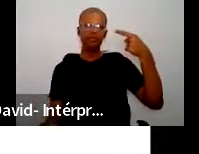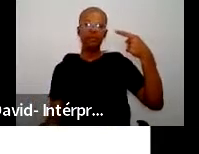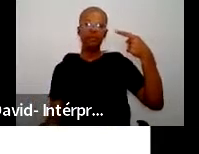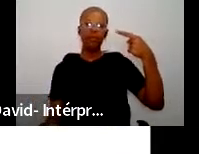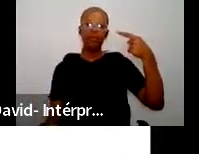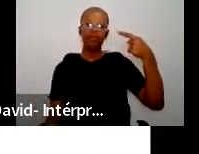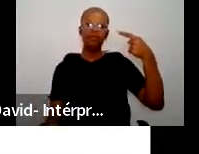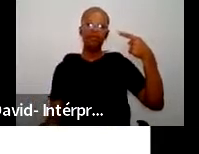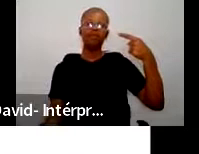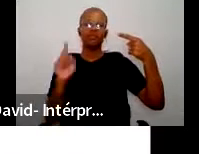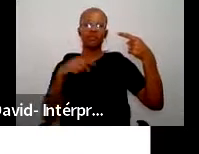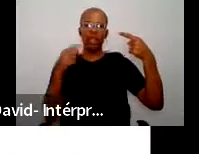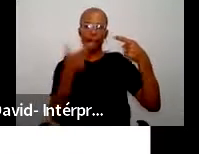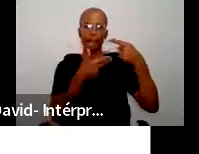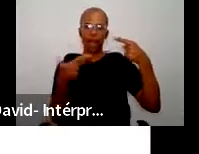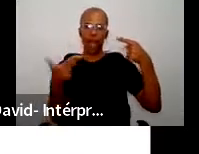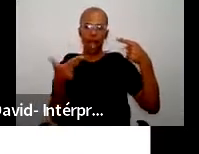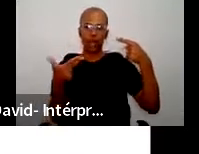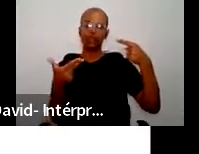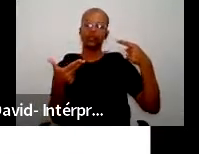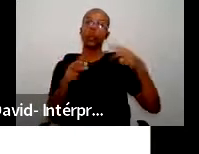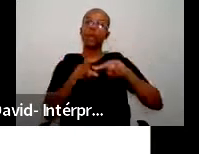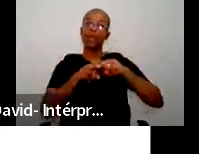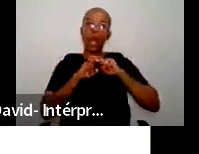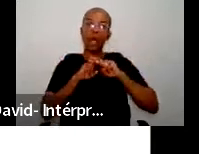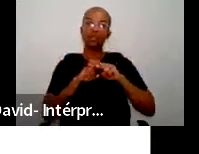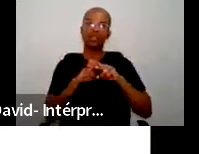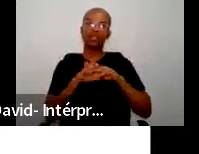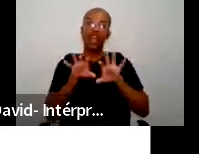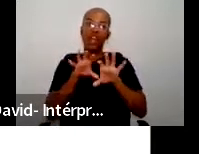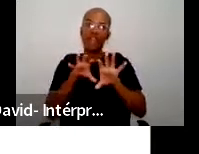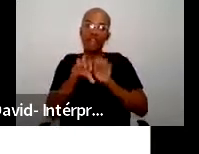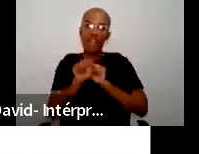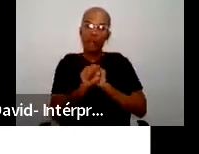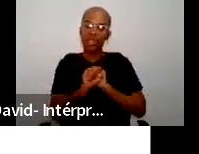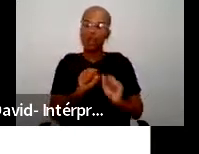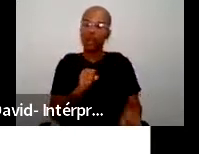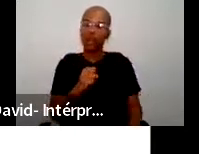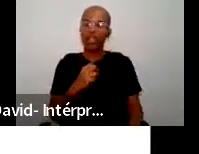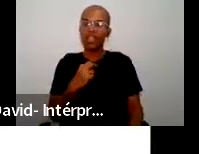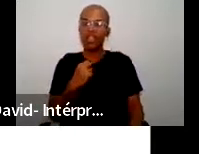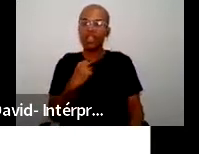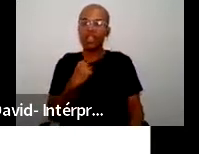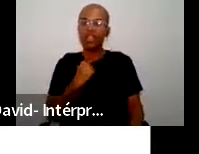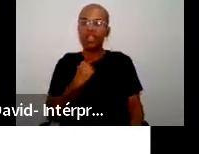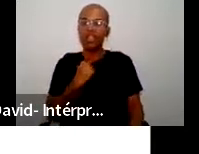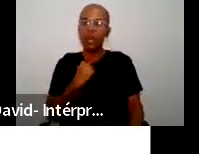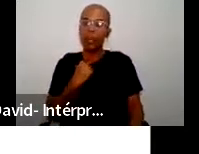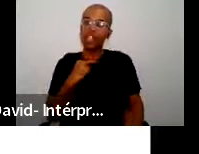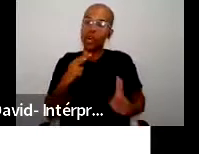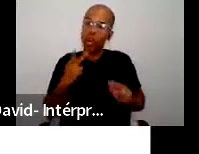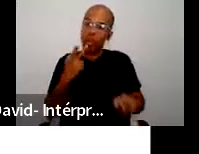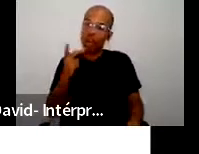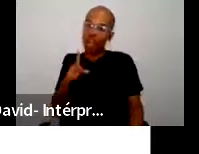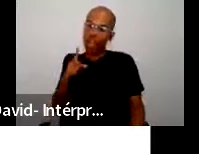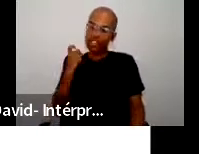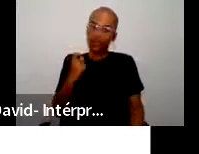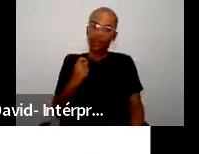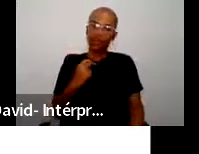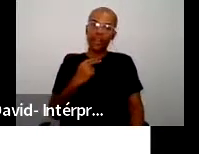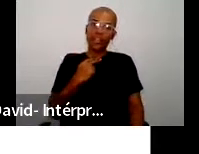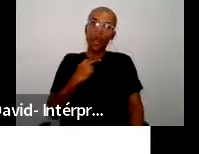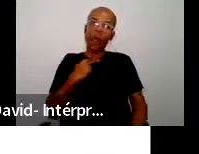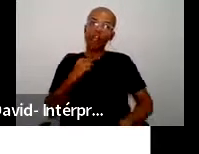por conta do fato de que a formação ela não pode ser concebida, como eu já disse anteriormente, e realizada como um